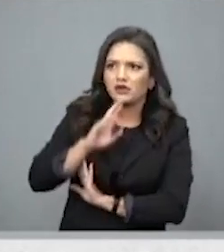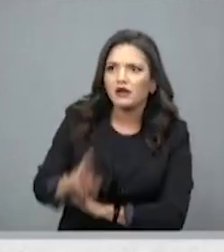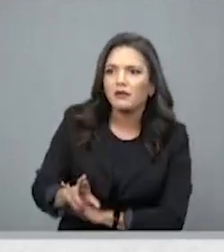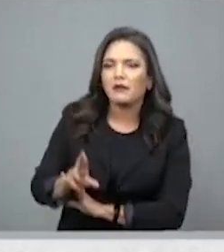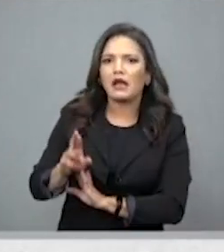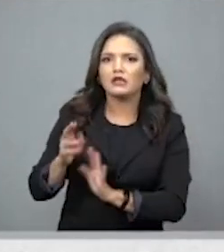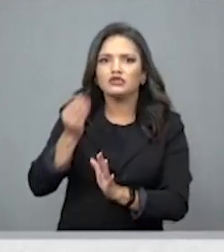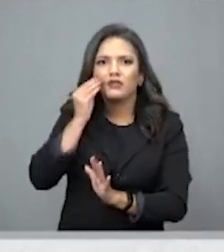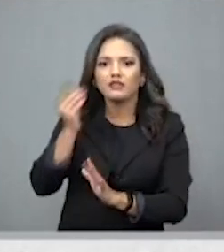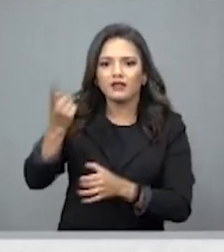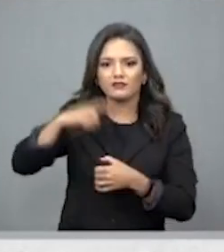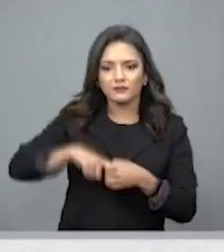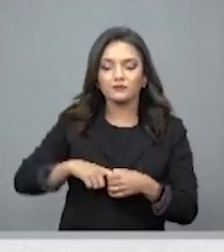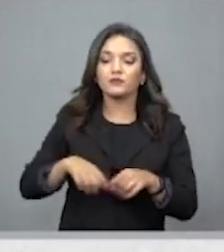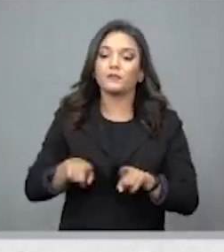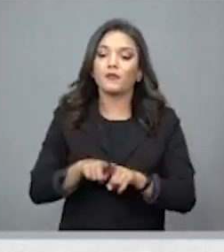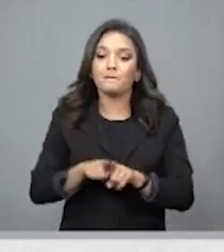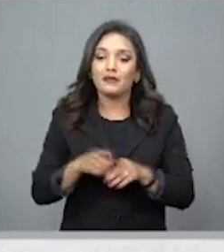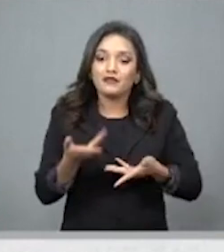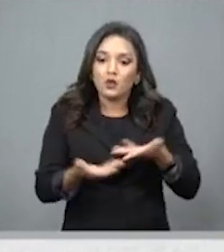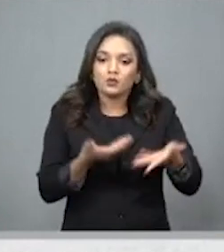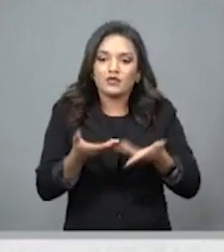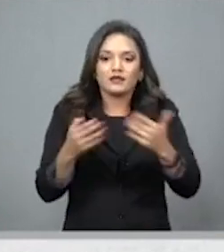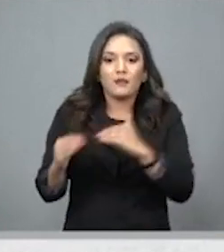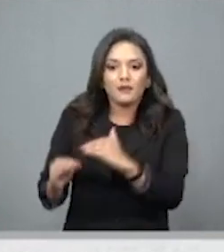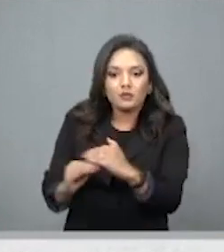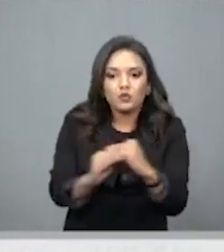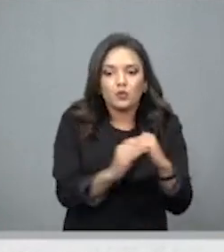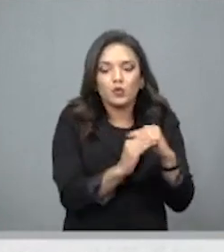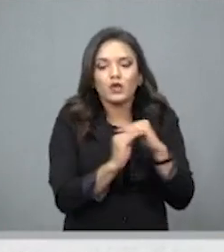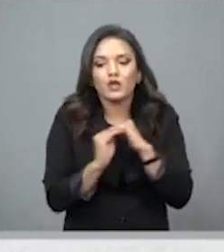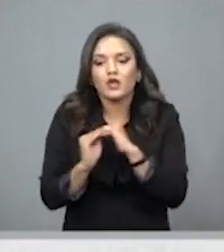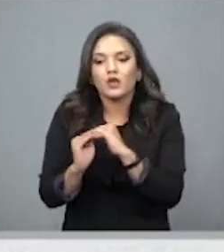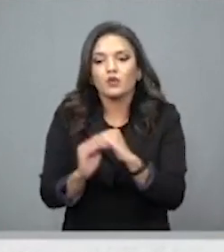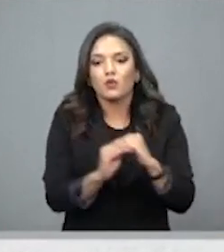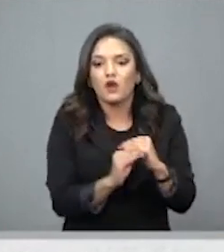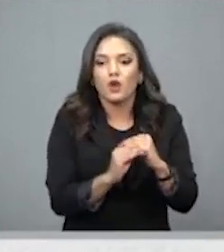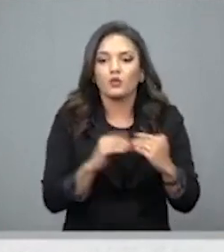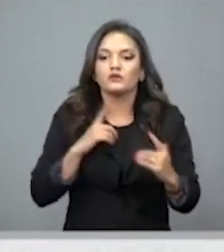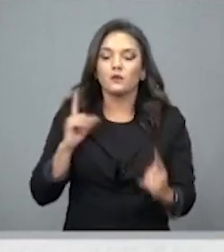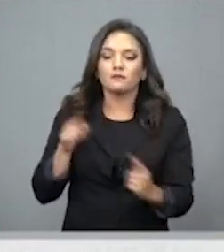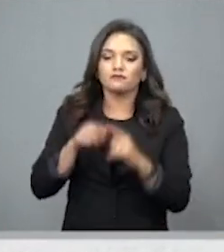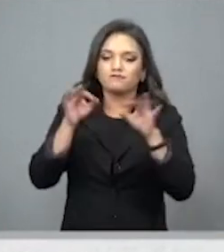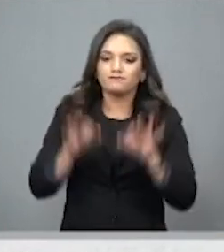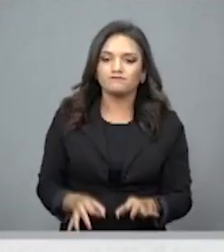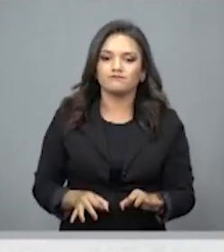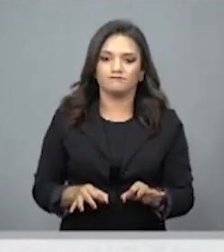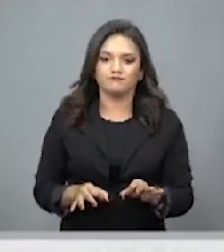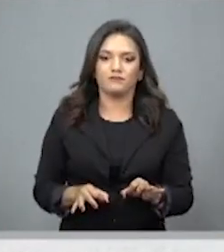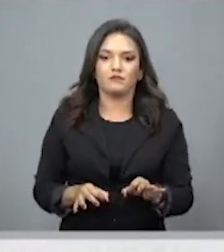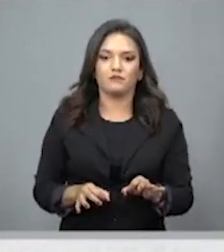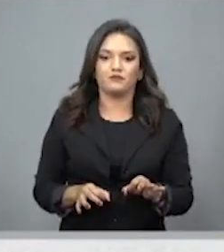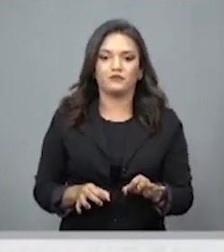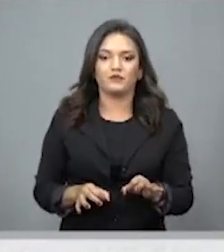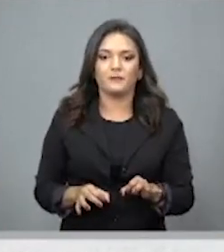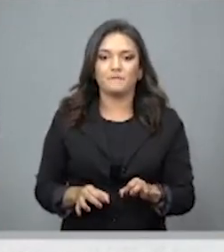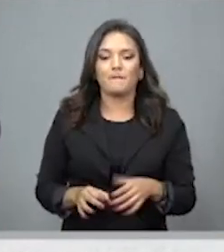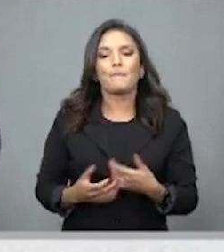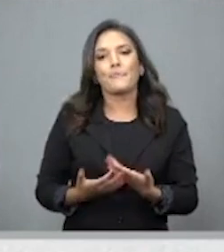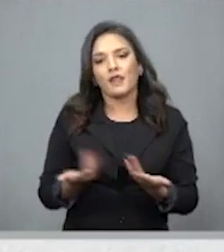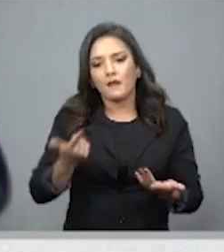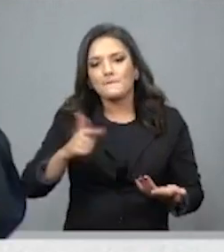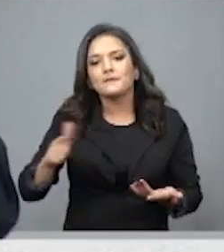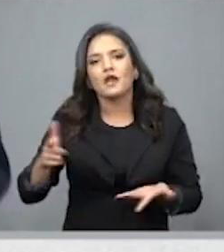isonomia e razoabilidade para não haver uma seleção discriminatória seja